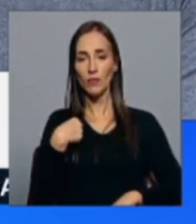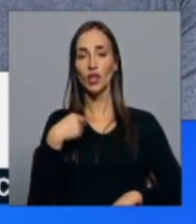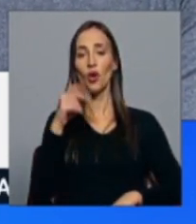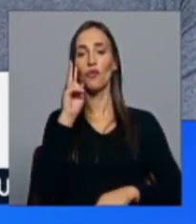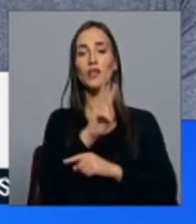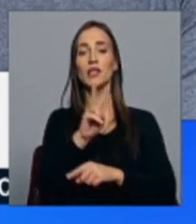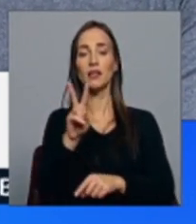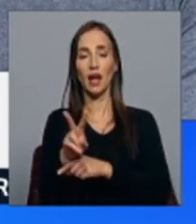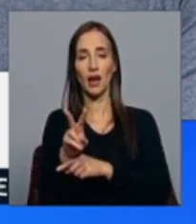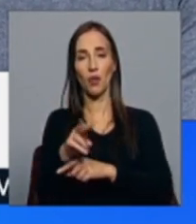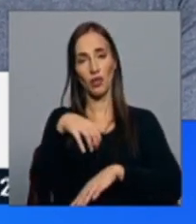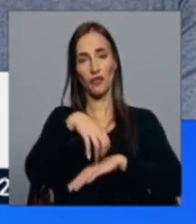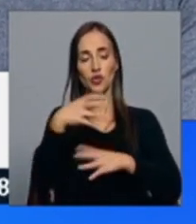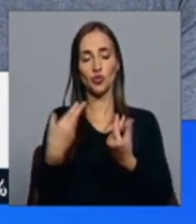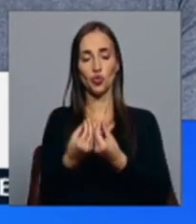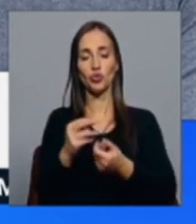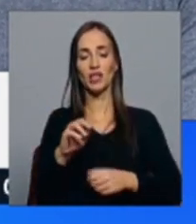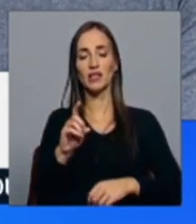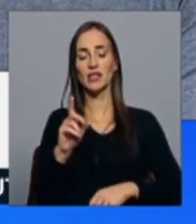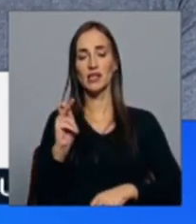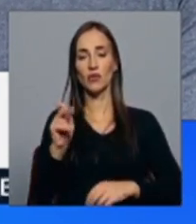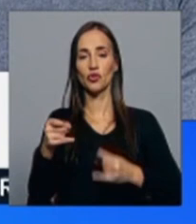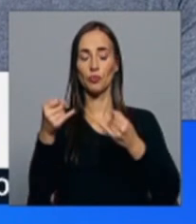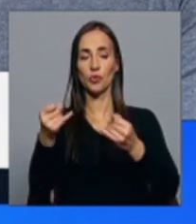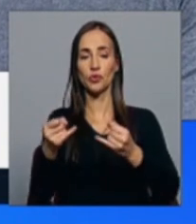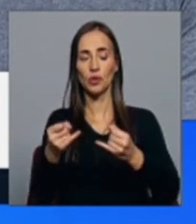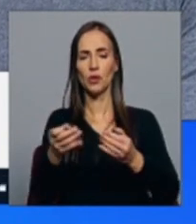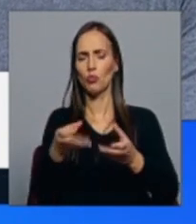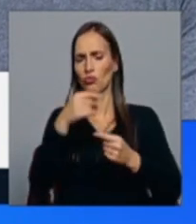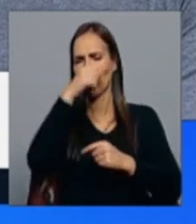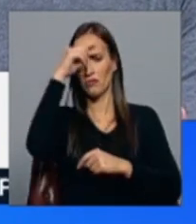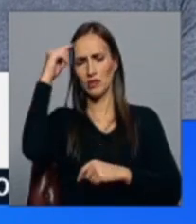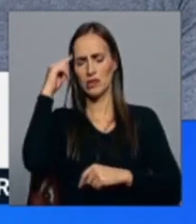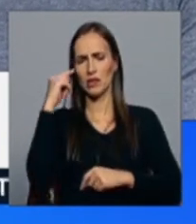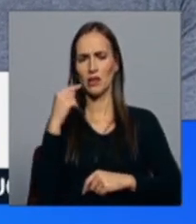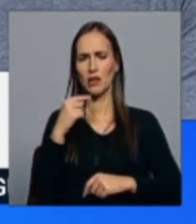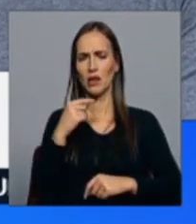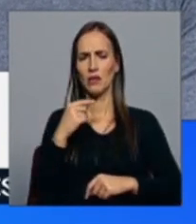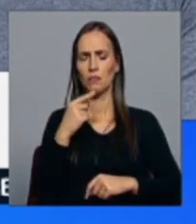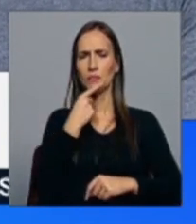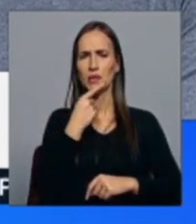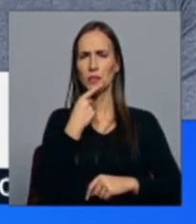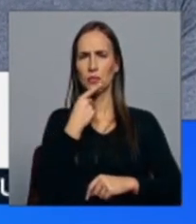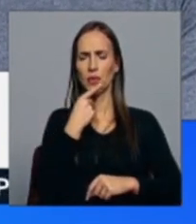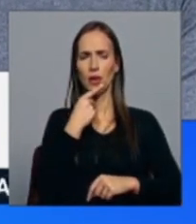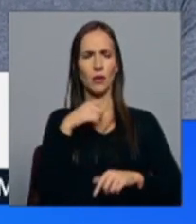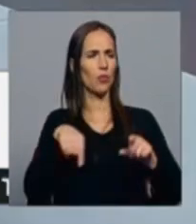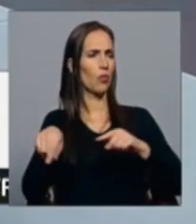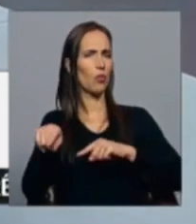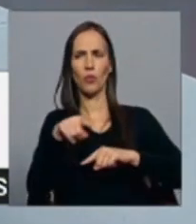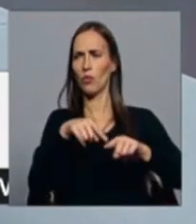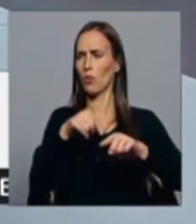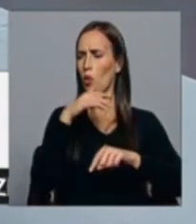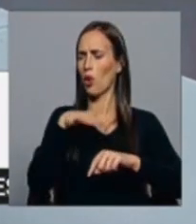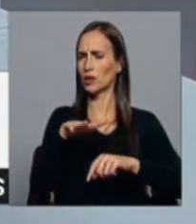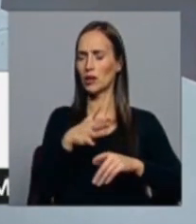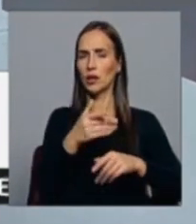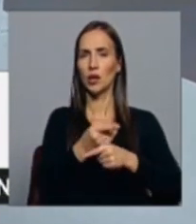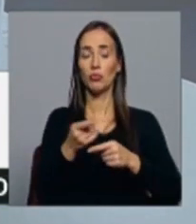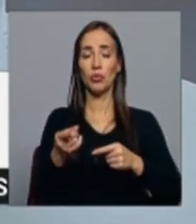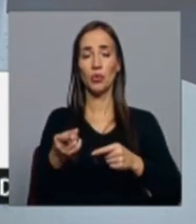depois e a floresta dificuldades perceber exatamente onde é que se situavam no edifício né porque o edifício estava já